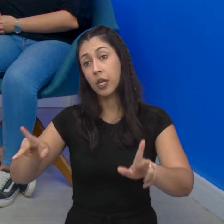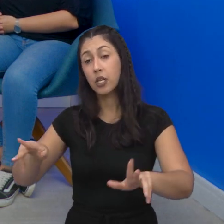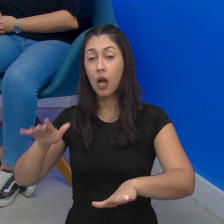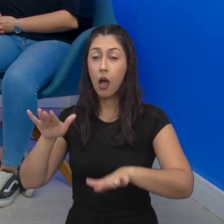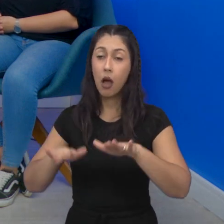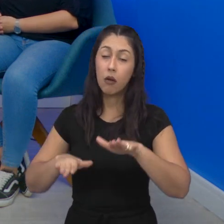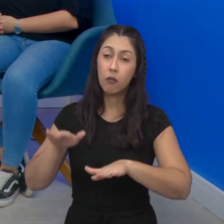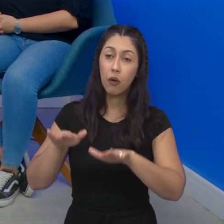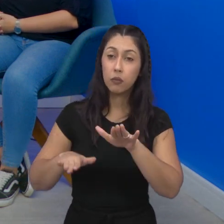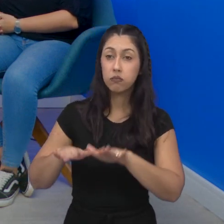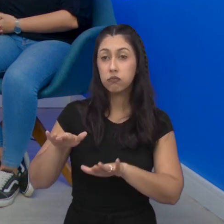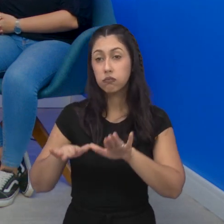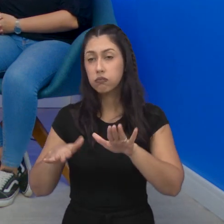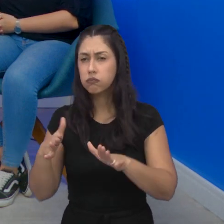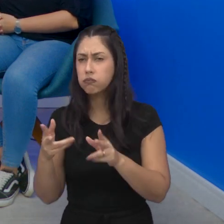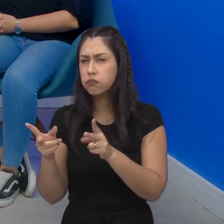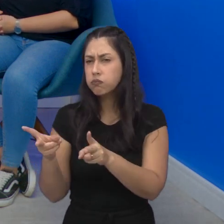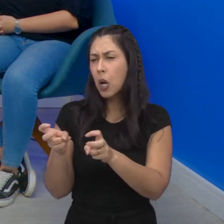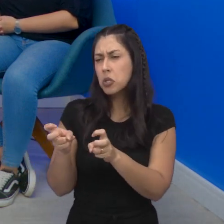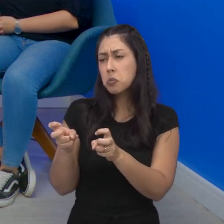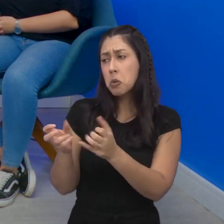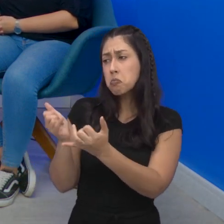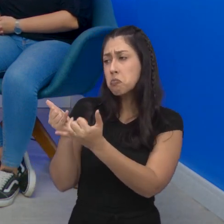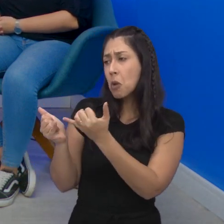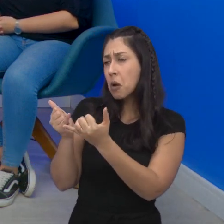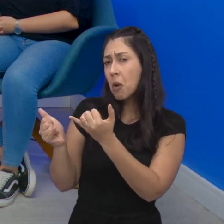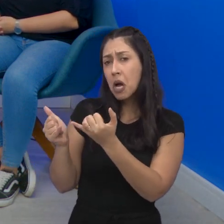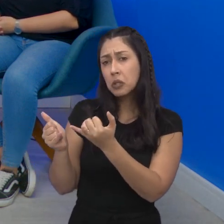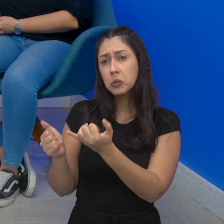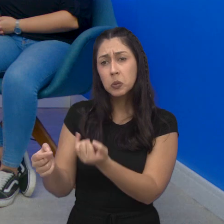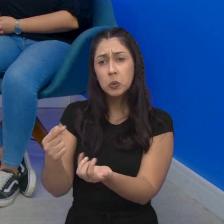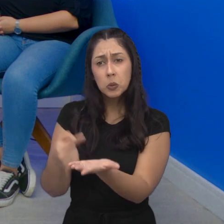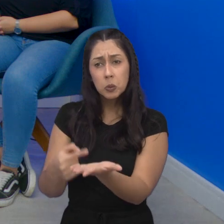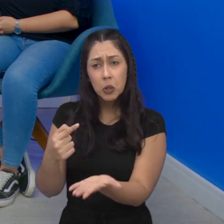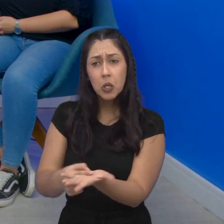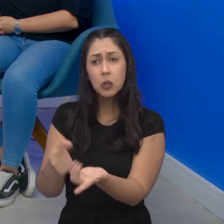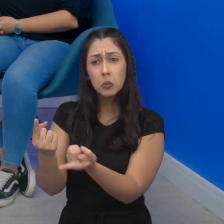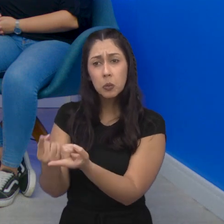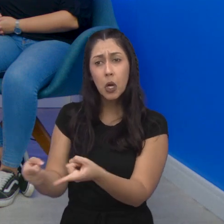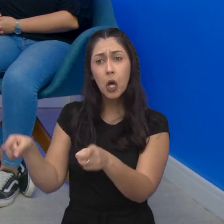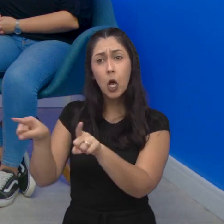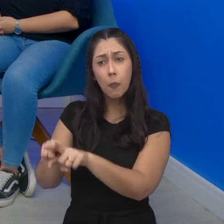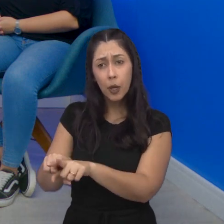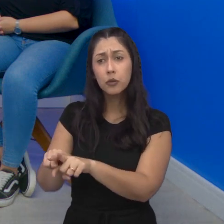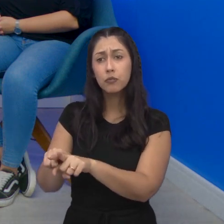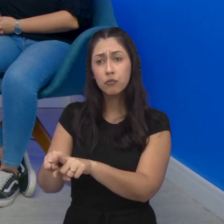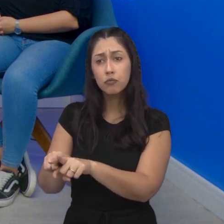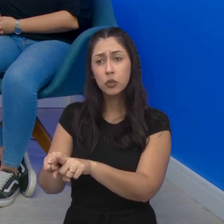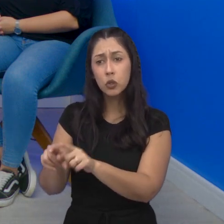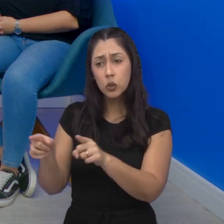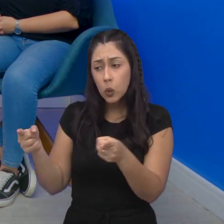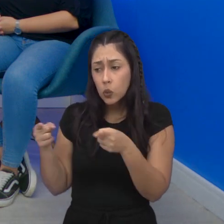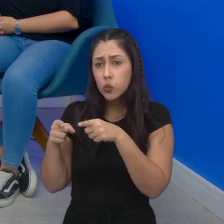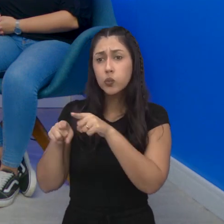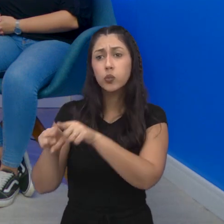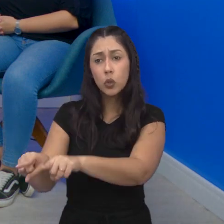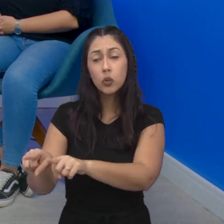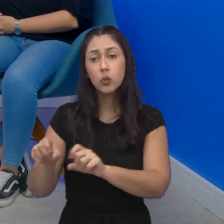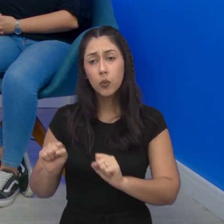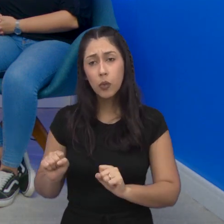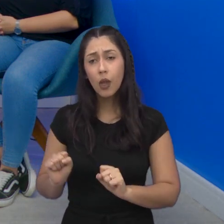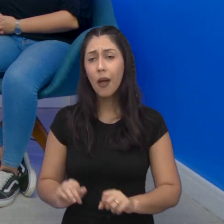acabam encontrando ali pontos de semelhança, acordos para que funcionem, de certa forma, funcionem juntos.